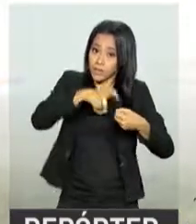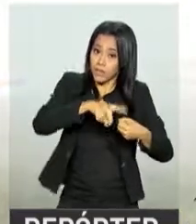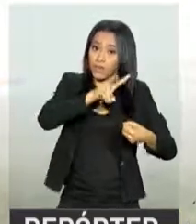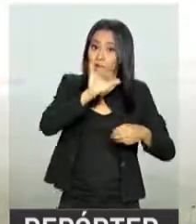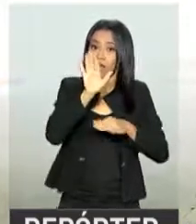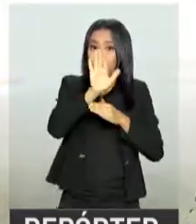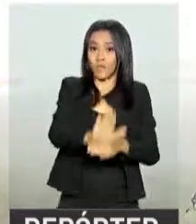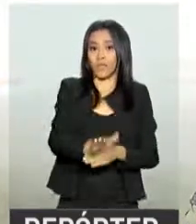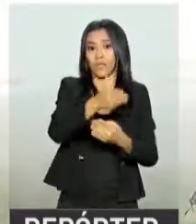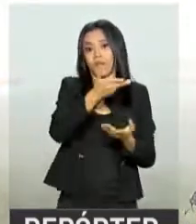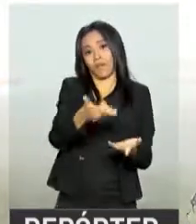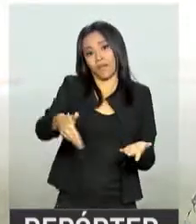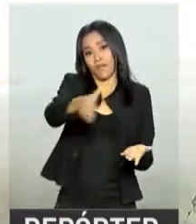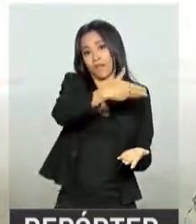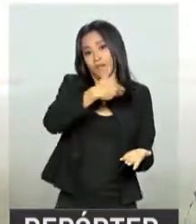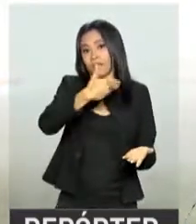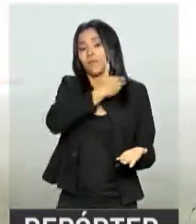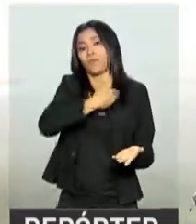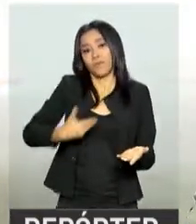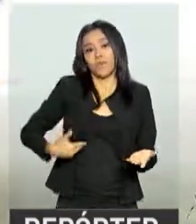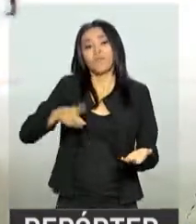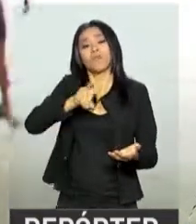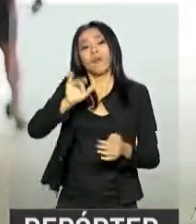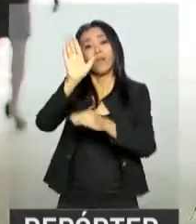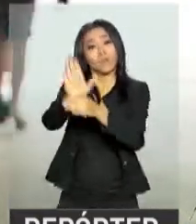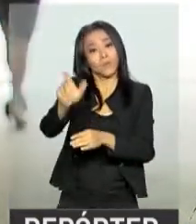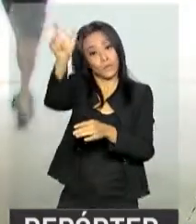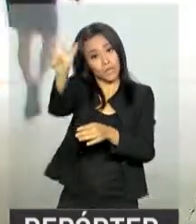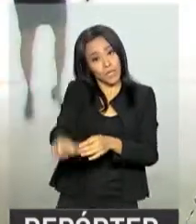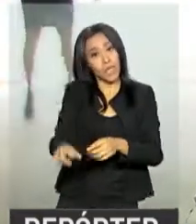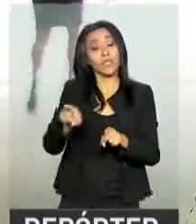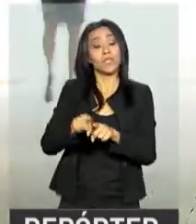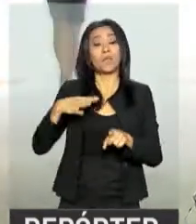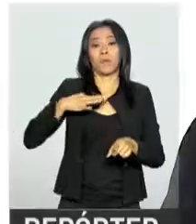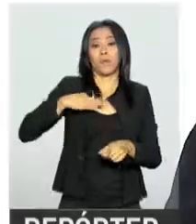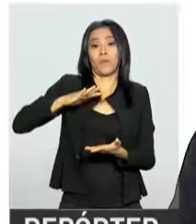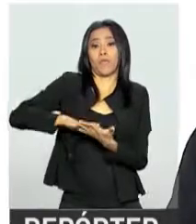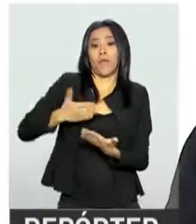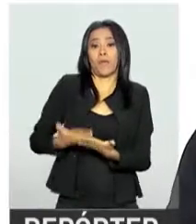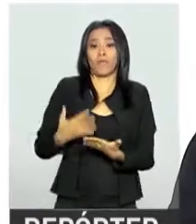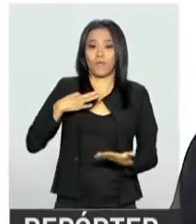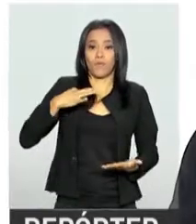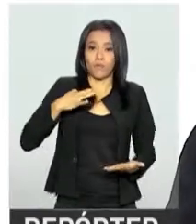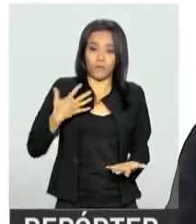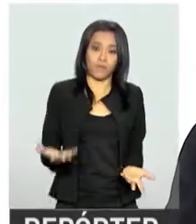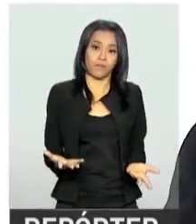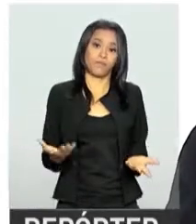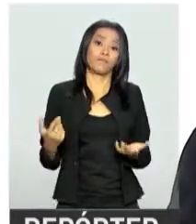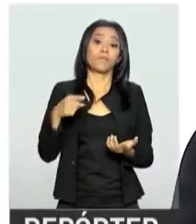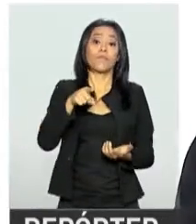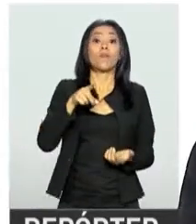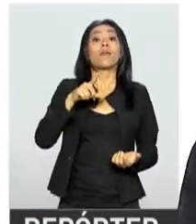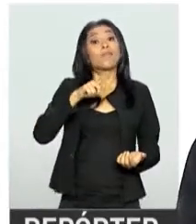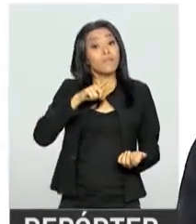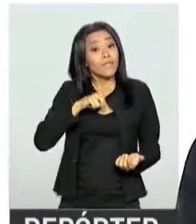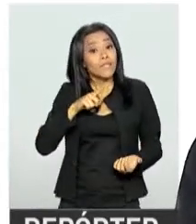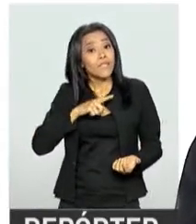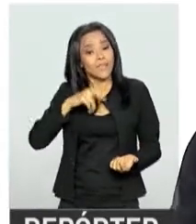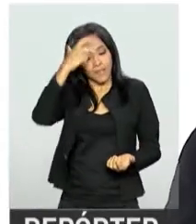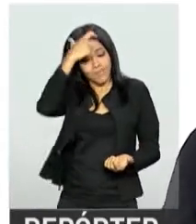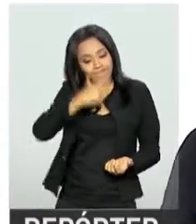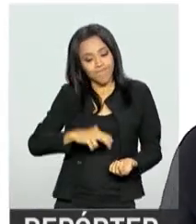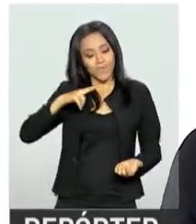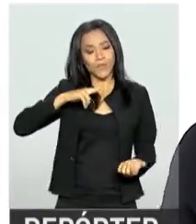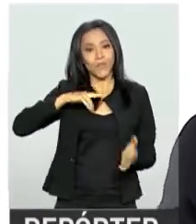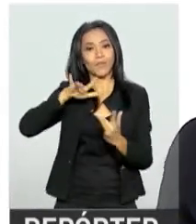o solicitante de refúgio e em especial intérprete voluntário ele vai ganhar muito um aspecto pessoal que ele